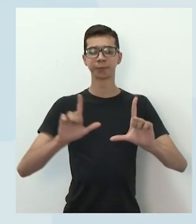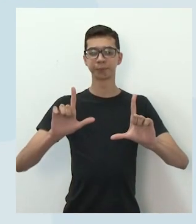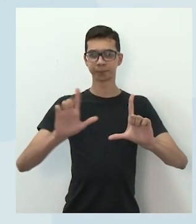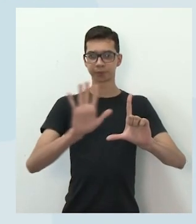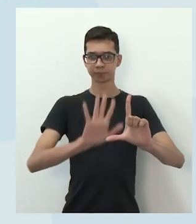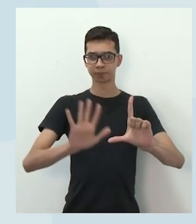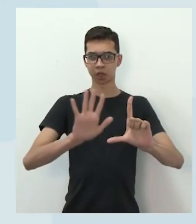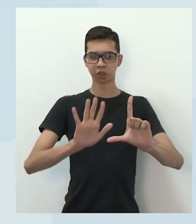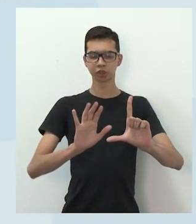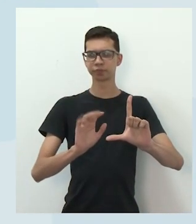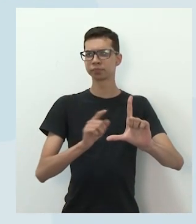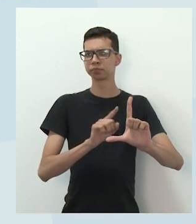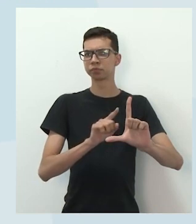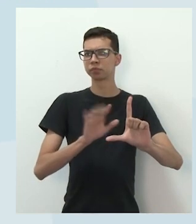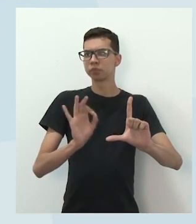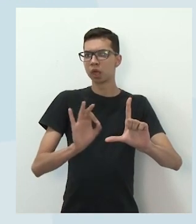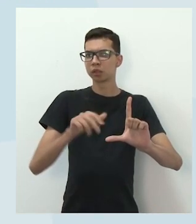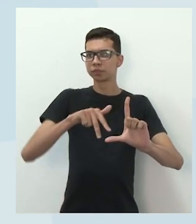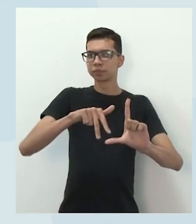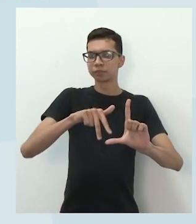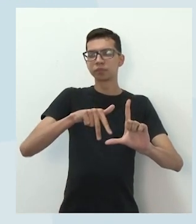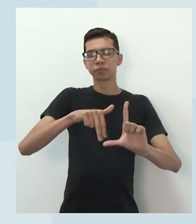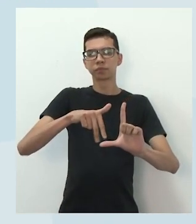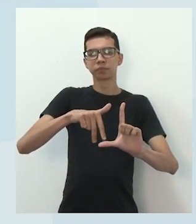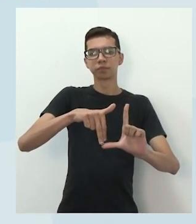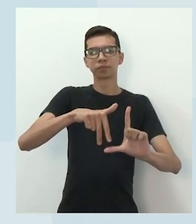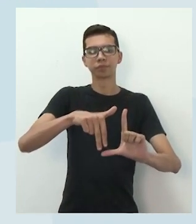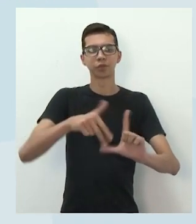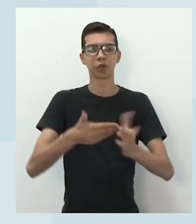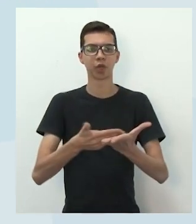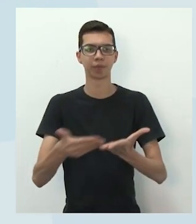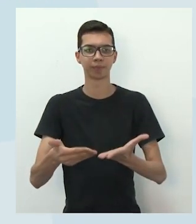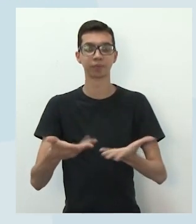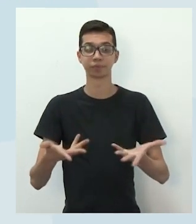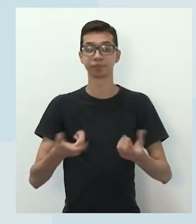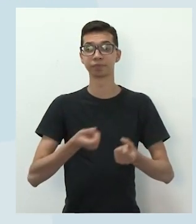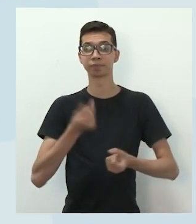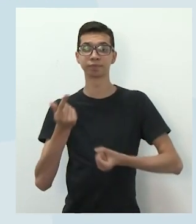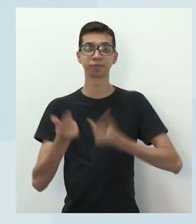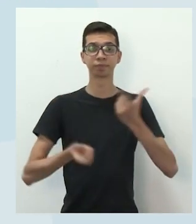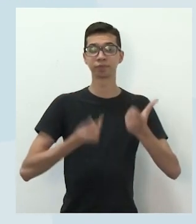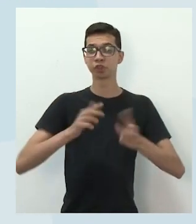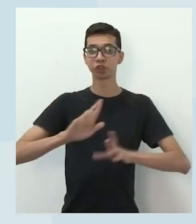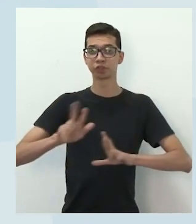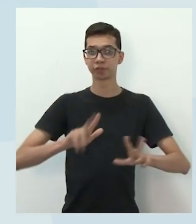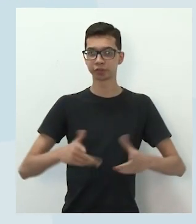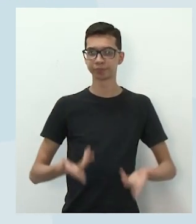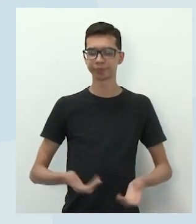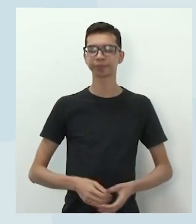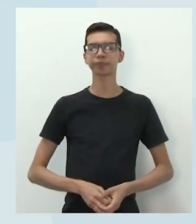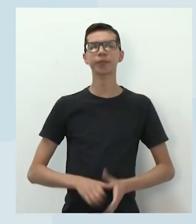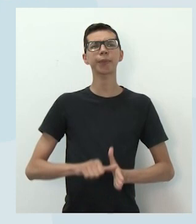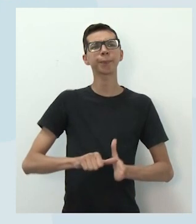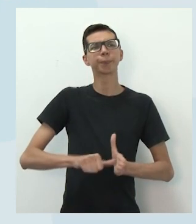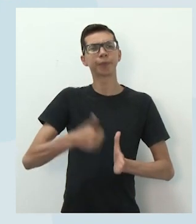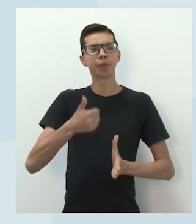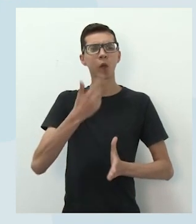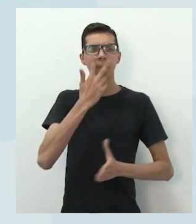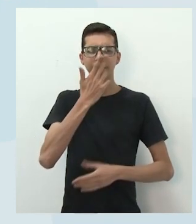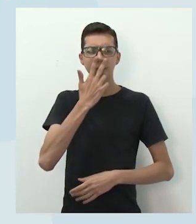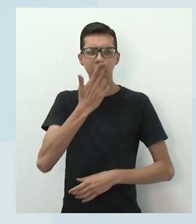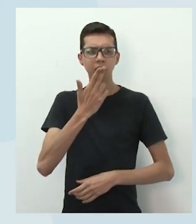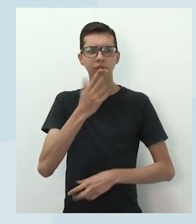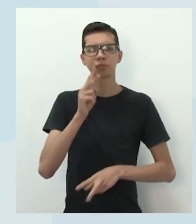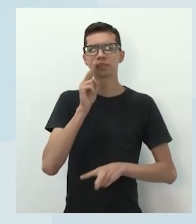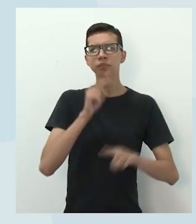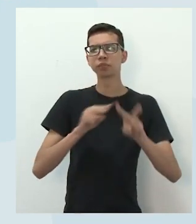cada imagem ou fotograma é desenvolvido, apresentando sutis variações entre um e outro. Em um primeiro momento, a impressão é a de